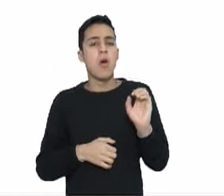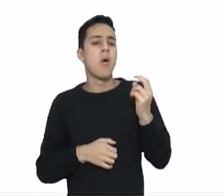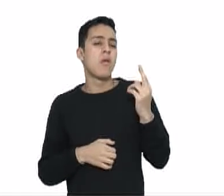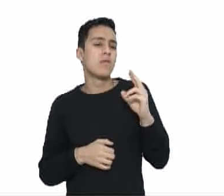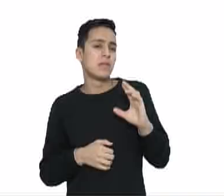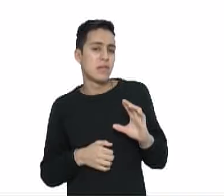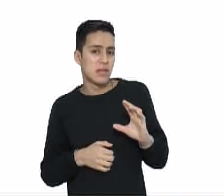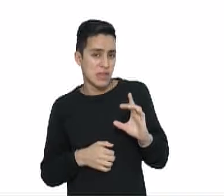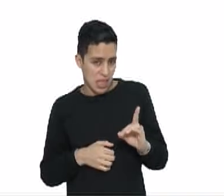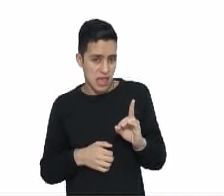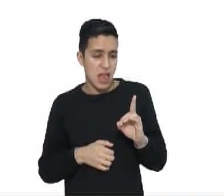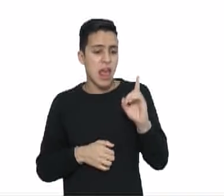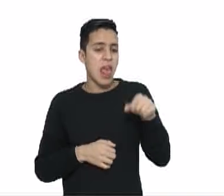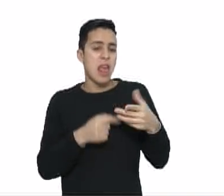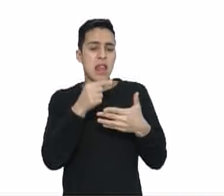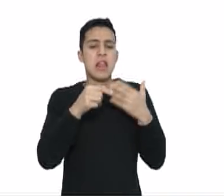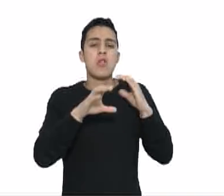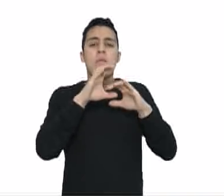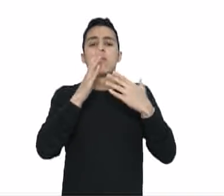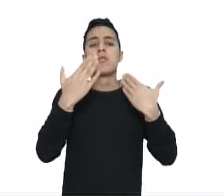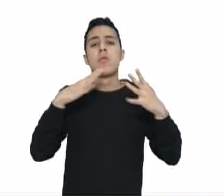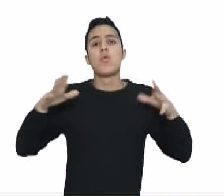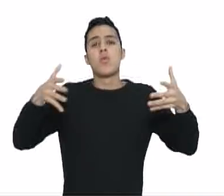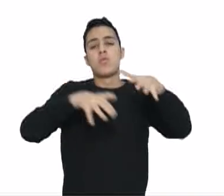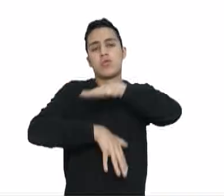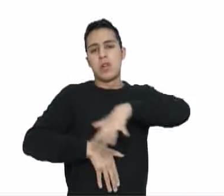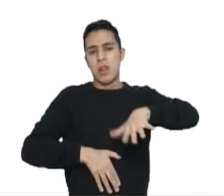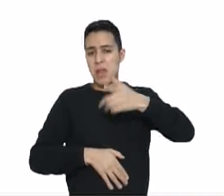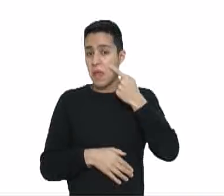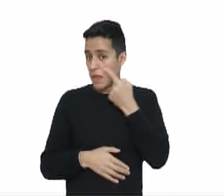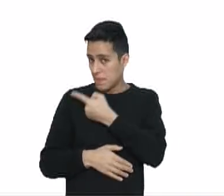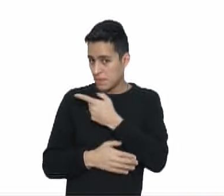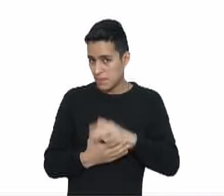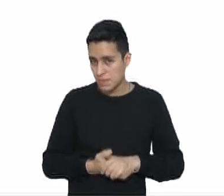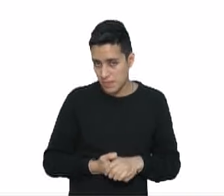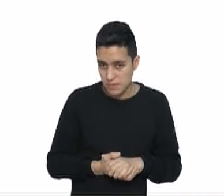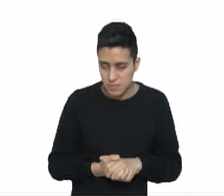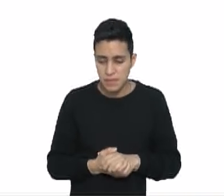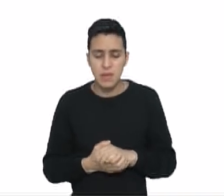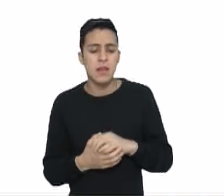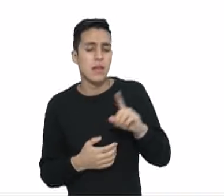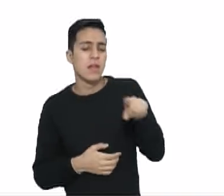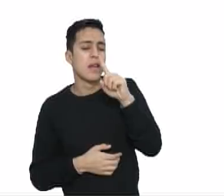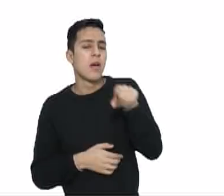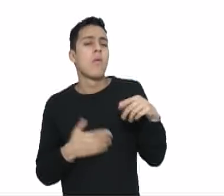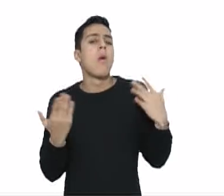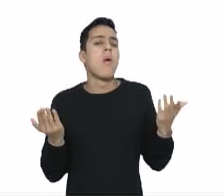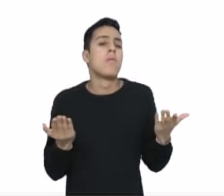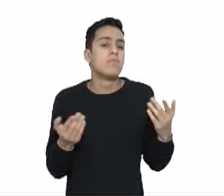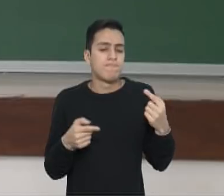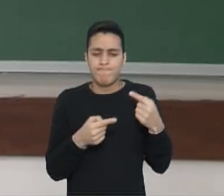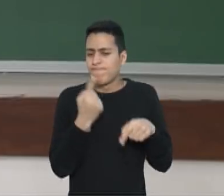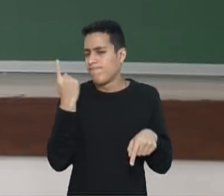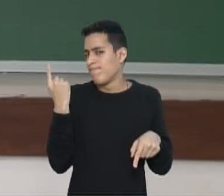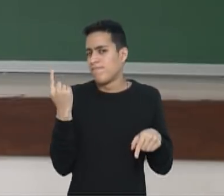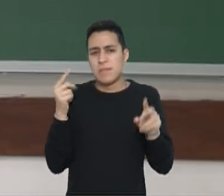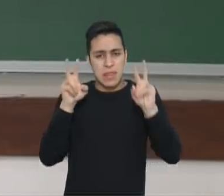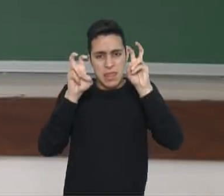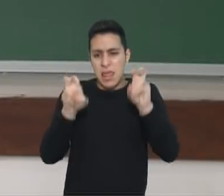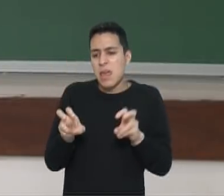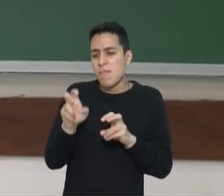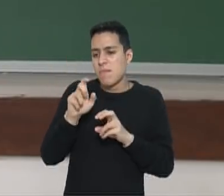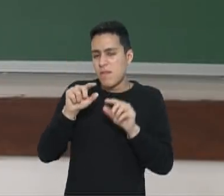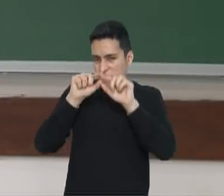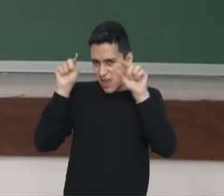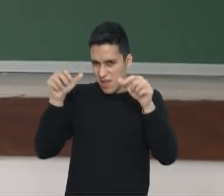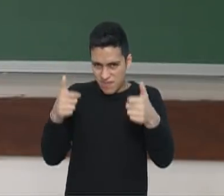São elementos de comunicação de massa. Veja, você vai assinalar a alternativa que não confirme a ideia do